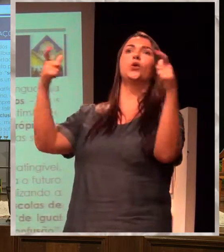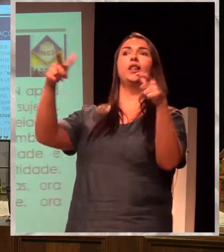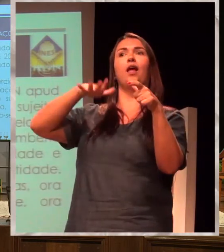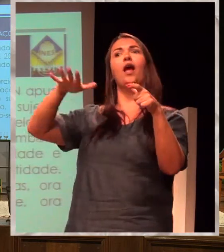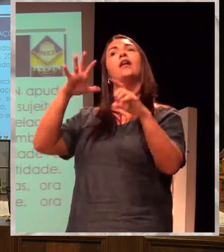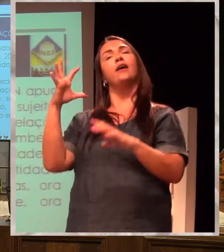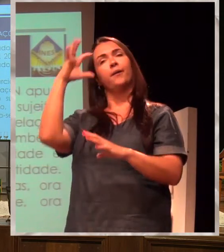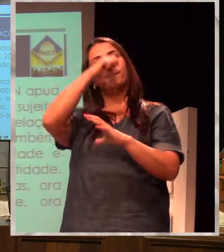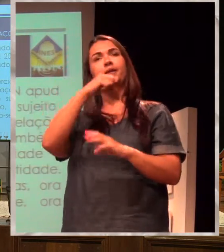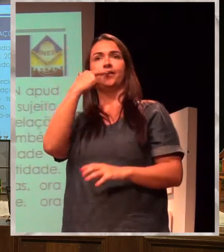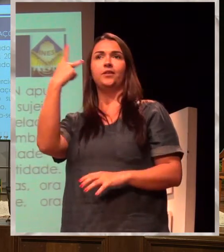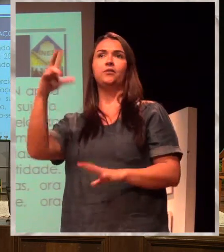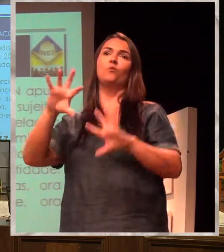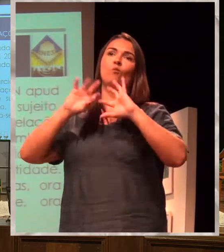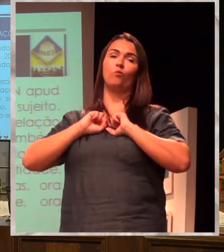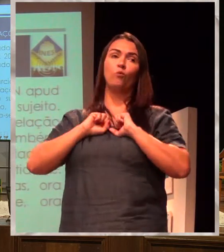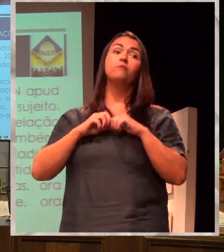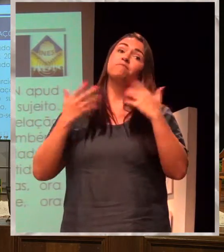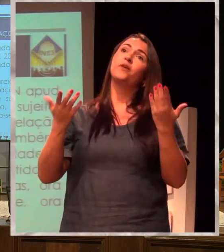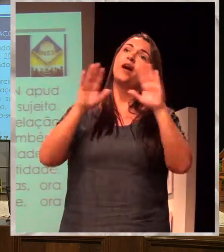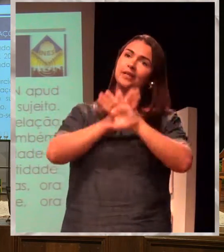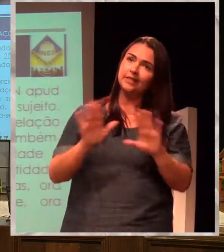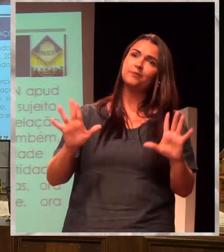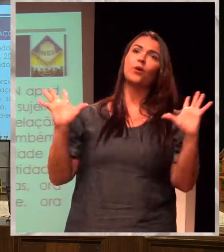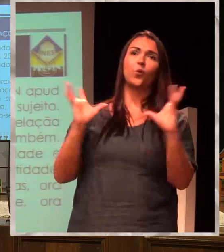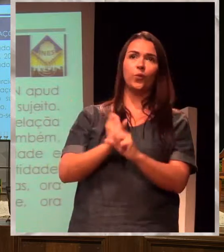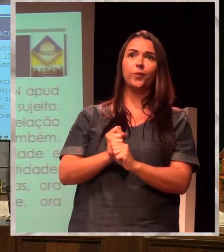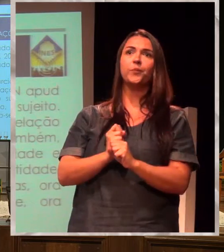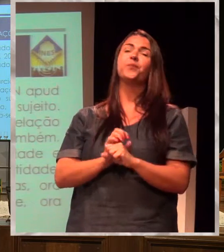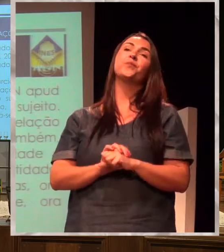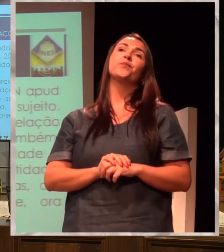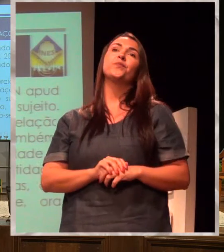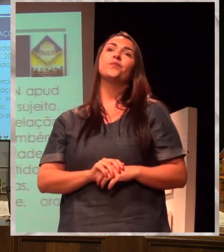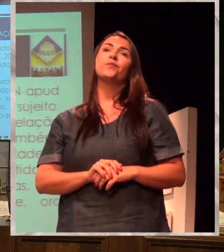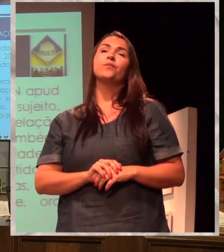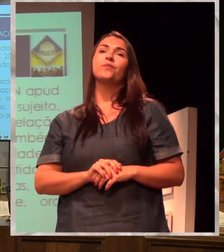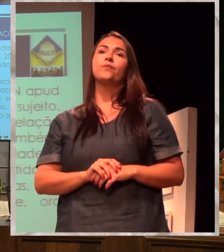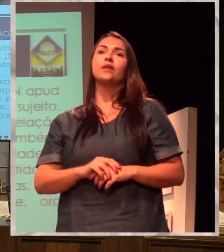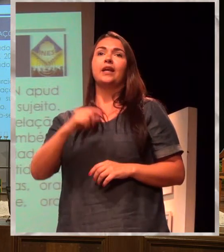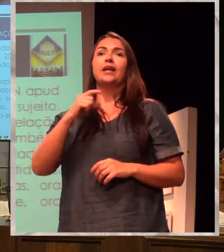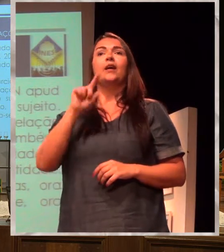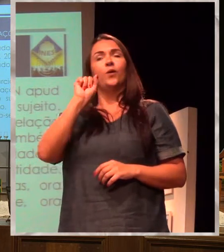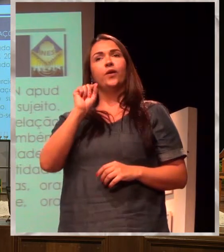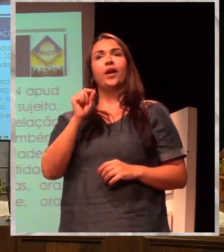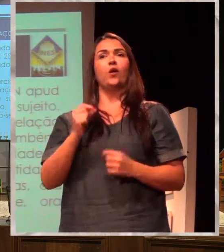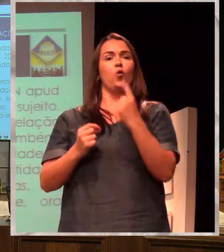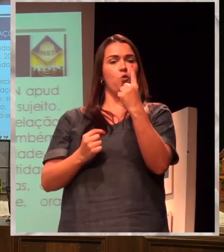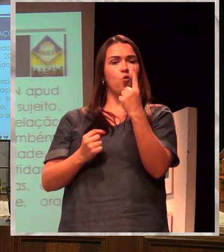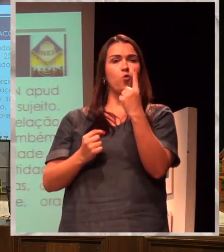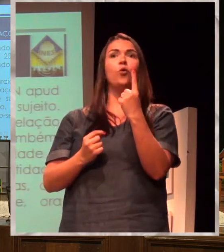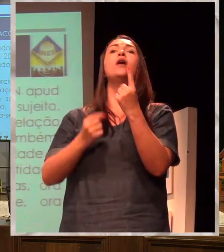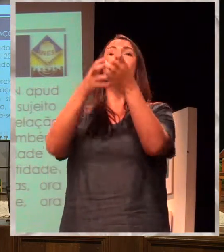aprendendo essa língua. Então, assim sendo, para concluir mesmo, esse que se divide em dois, faz parte